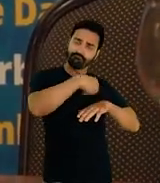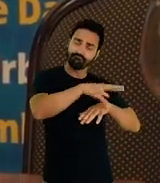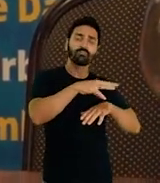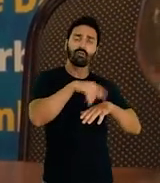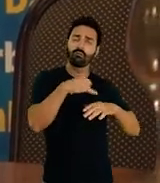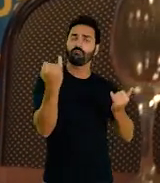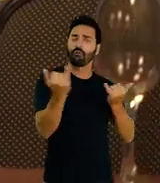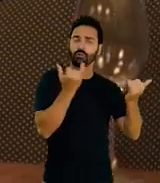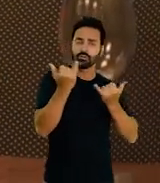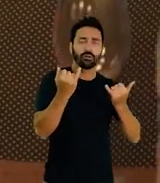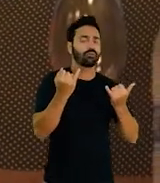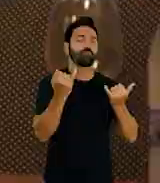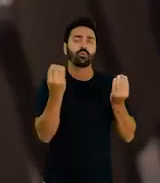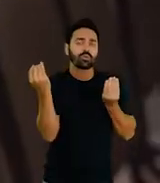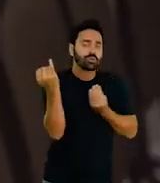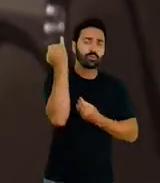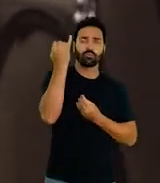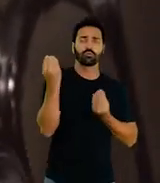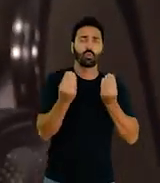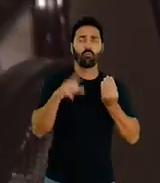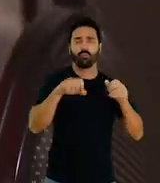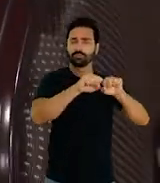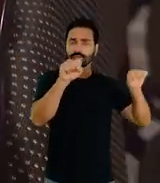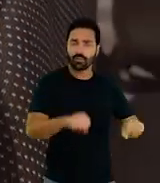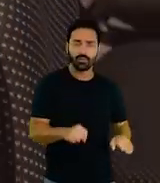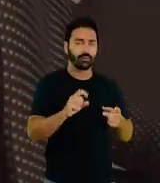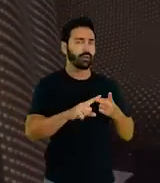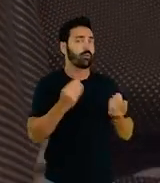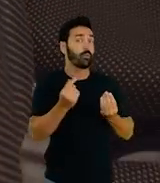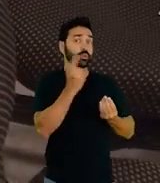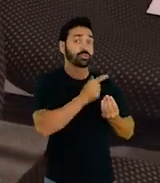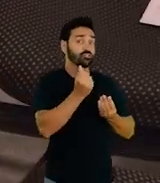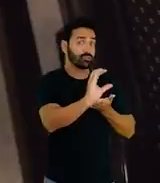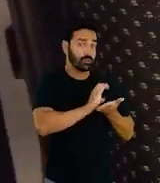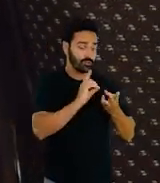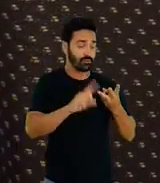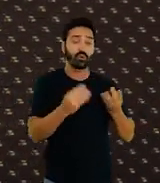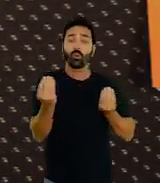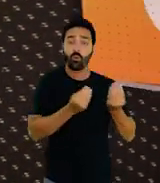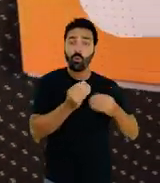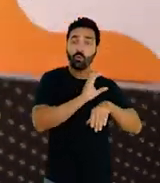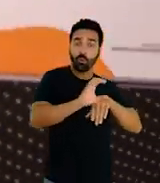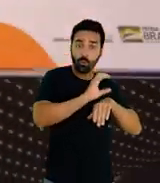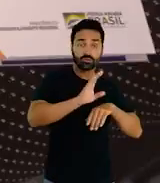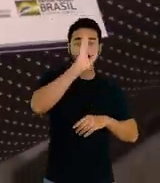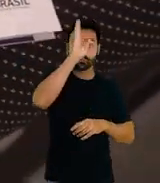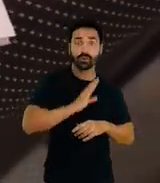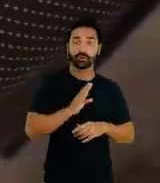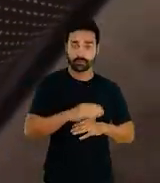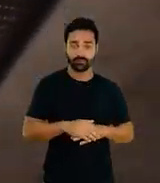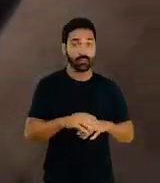trouxe para eles hoje informações importantes sobre como funciona o sistema, como eles podem obter recursos, como eles podem ser